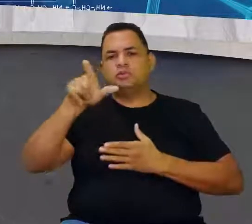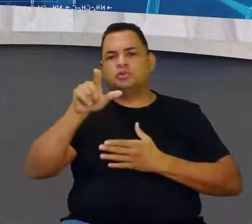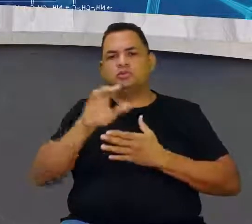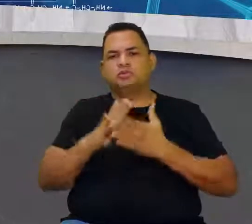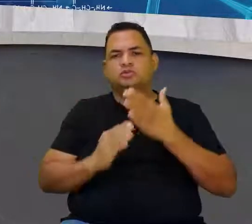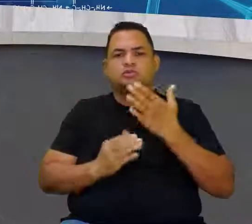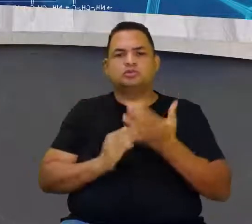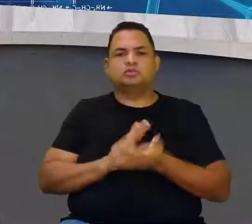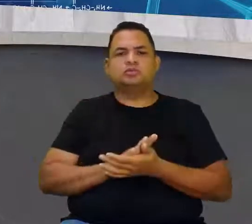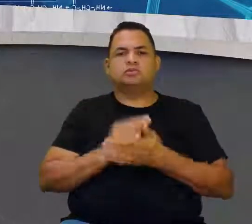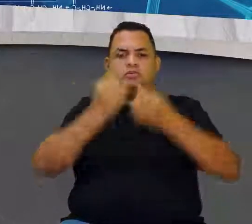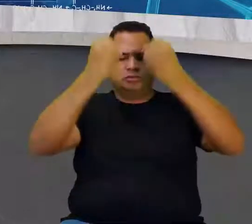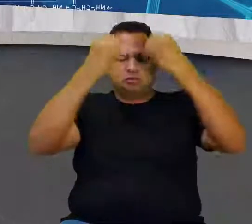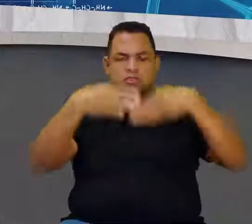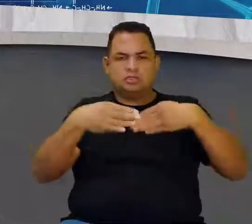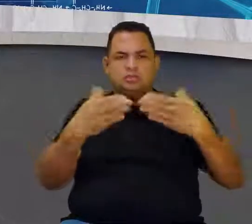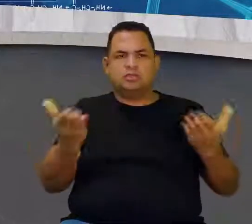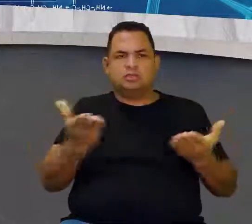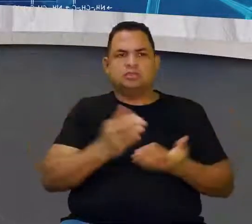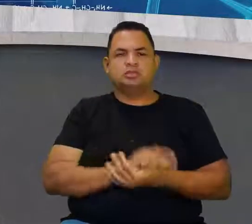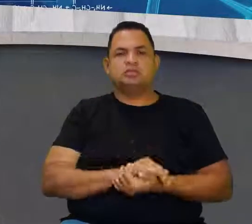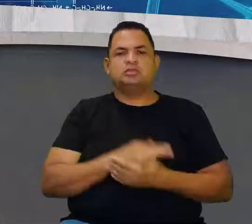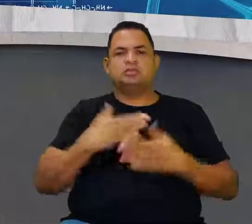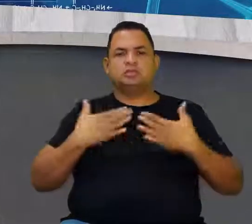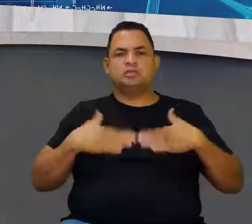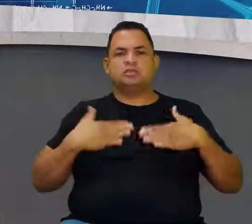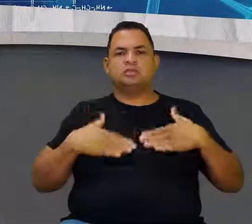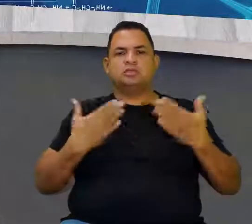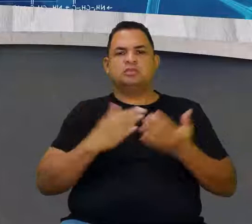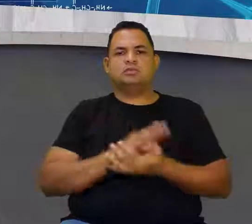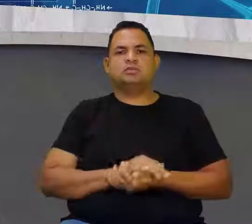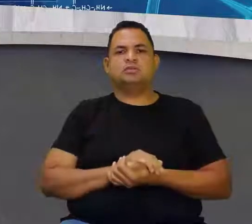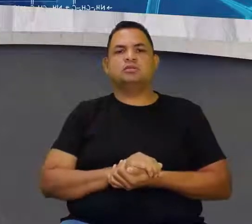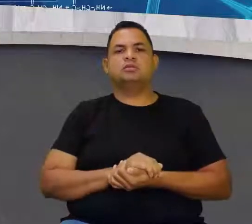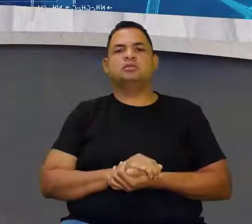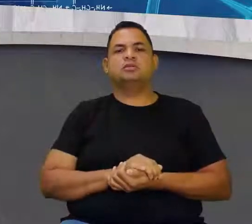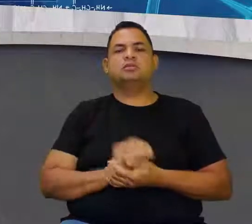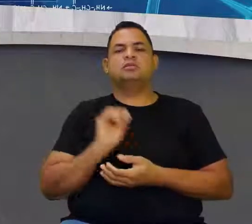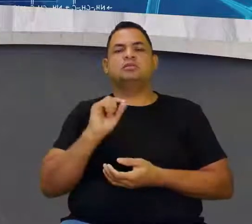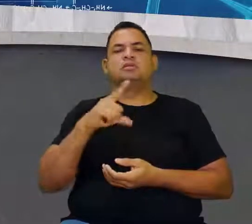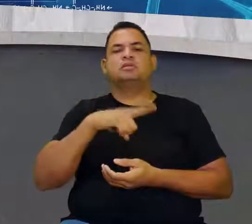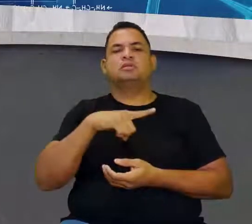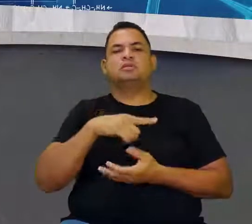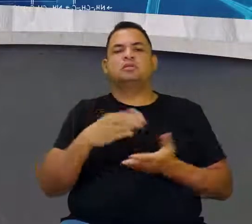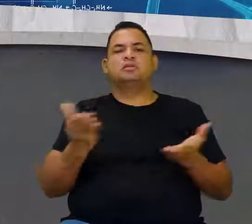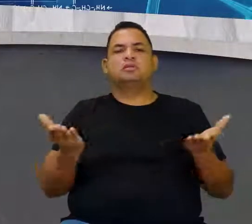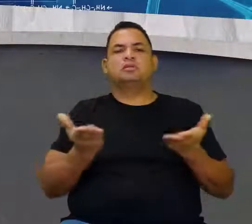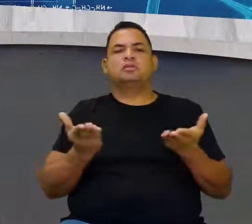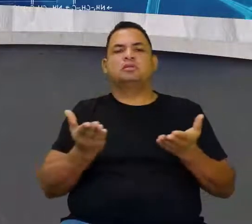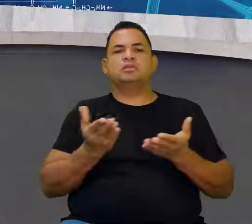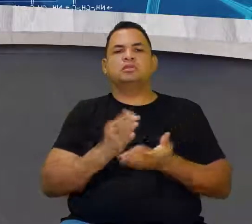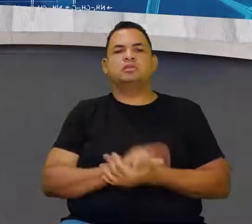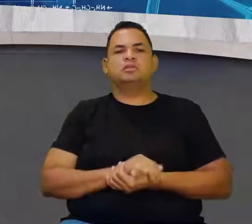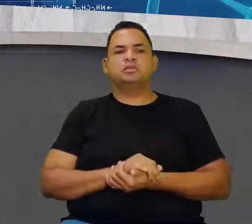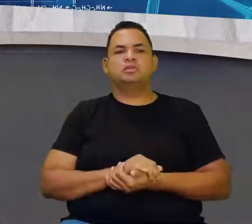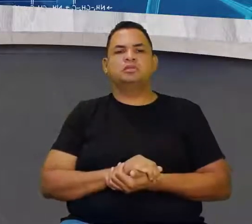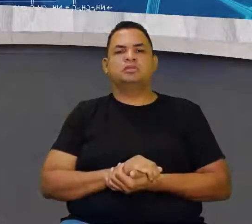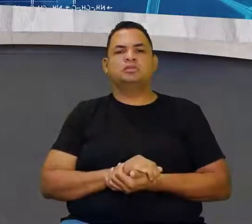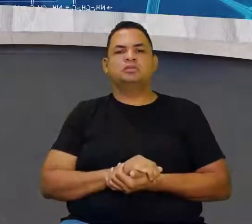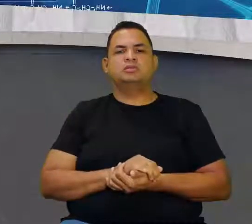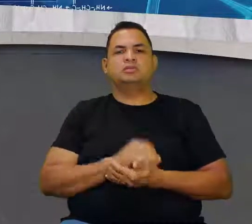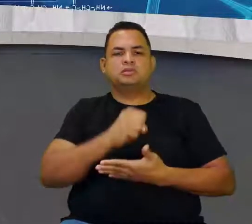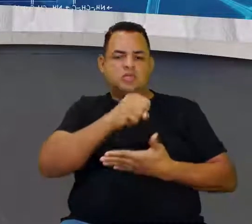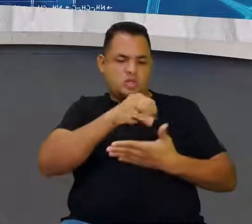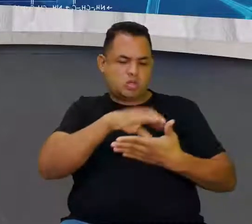conceitos que estão abordados ali. Tranquilo? O que nós temos agora? Nós temos resoluções de